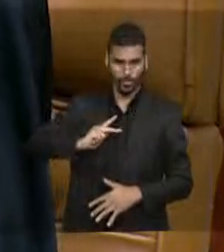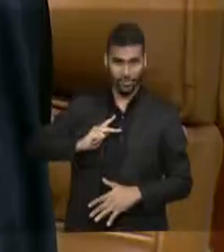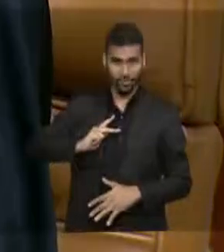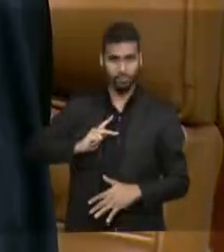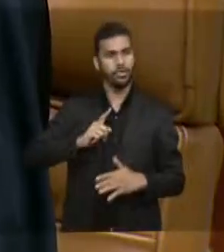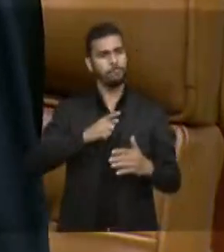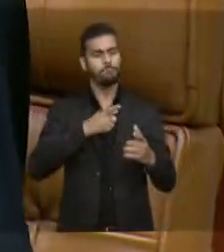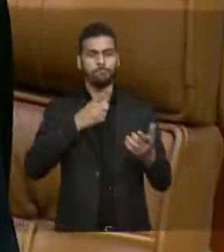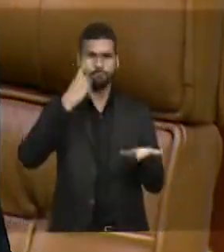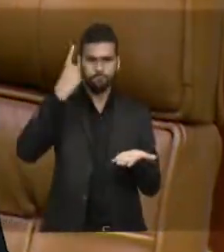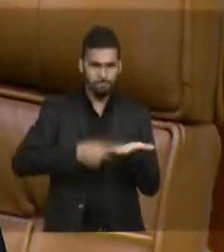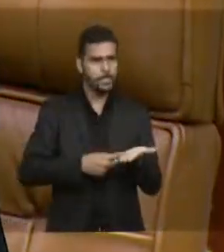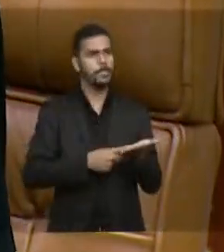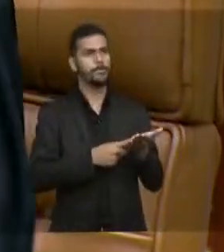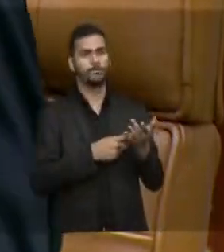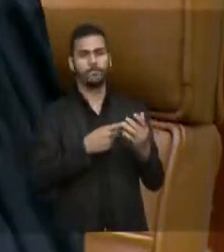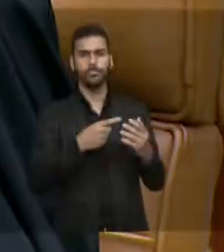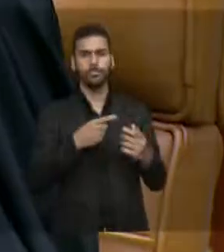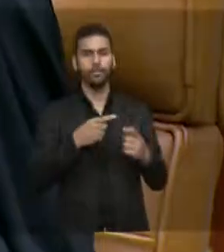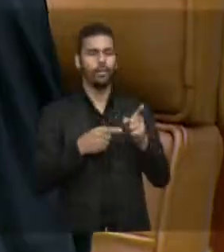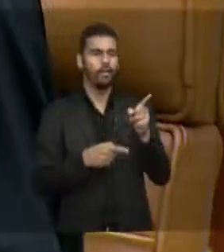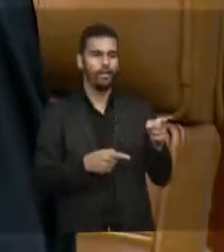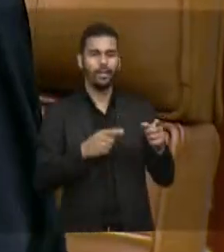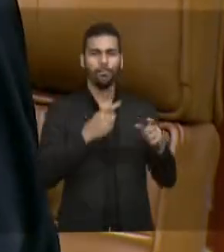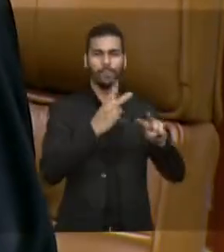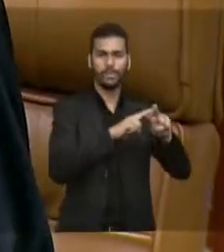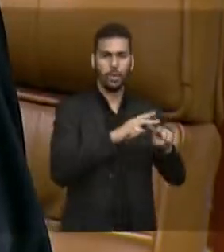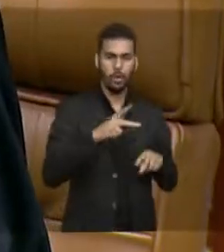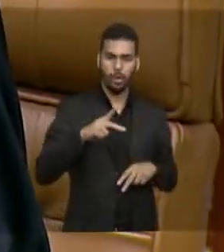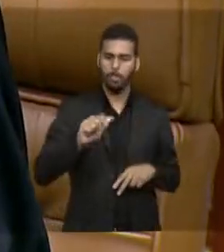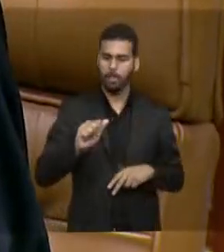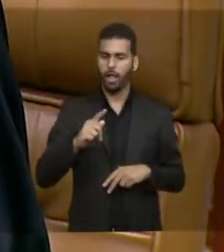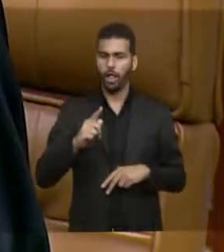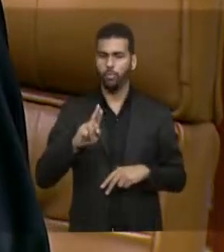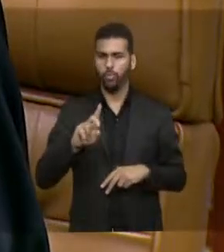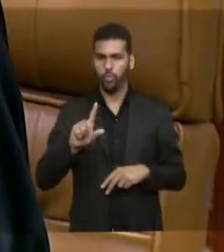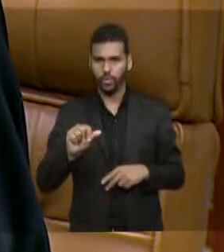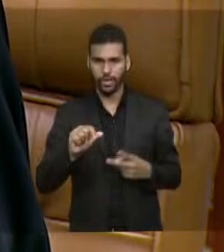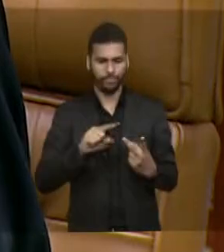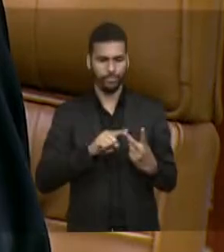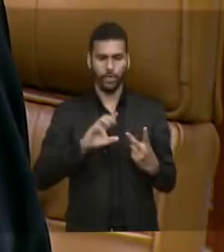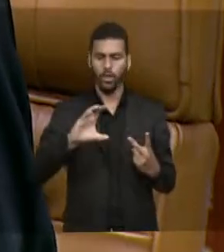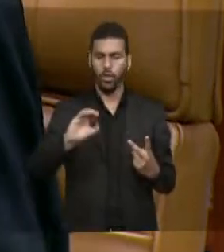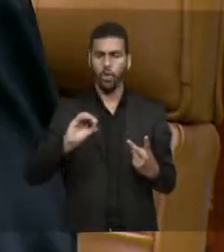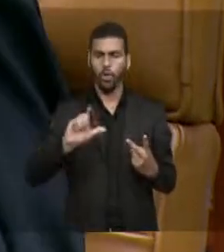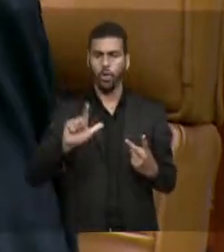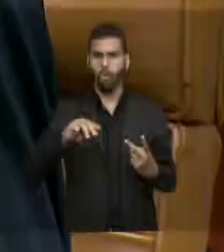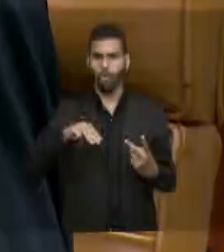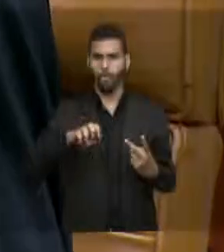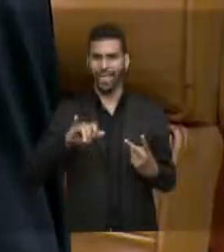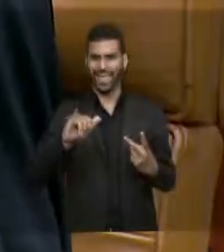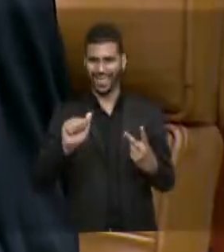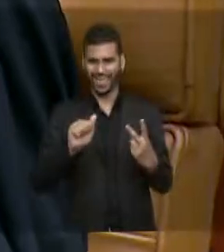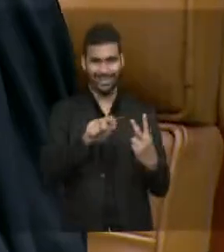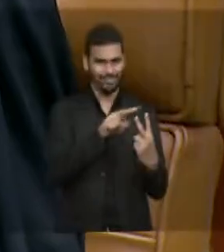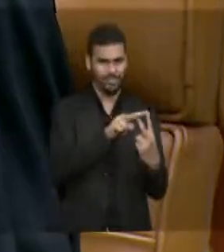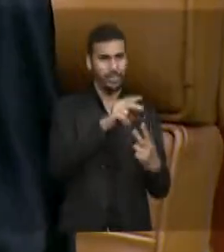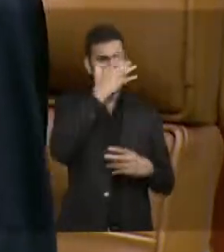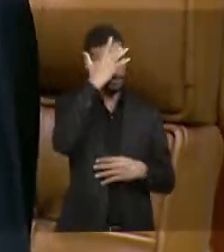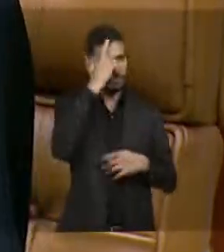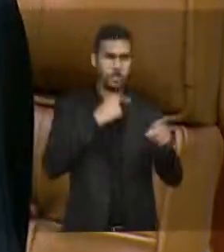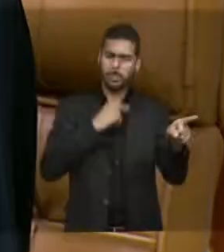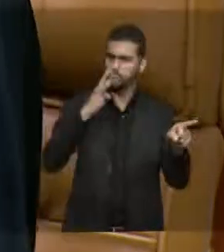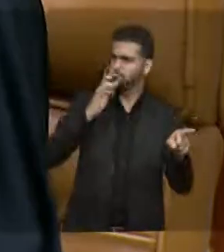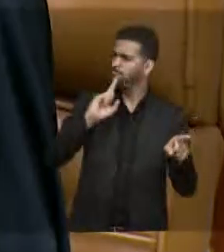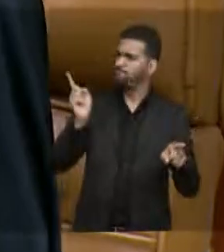mutirões tanto na papuda Quanto é na colmeia E essas pessoas ainda relutavam quando